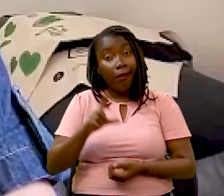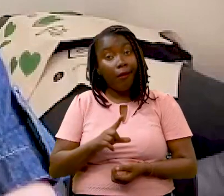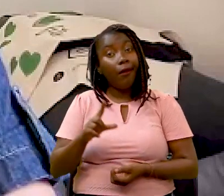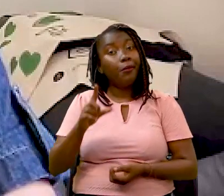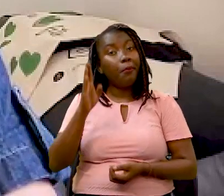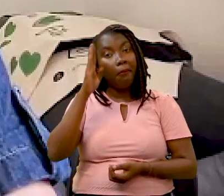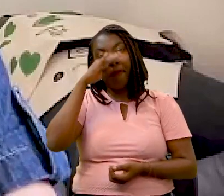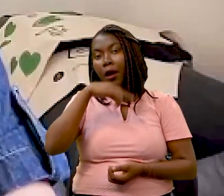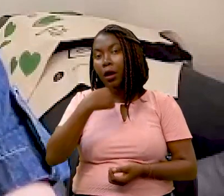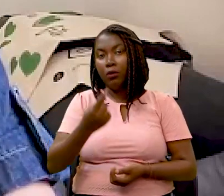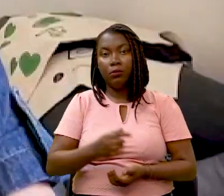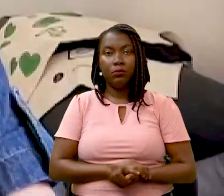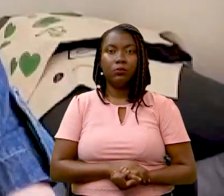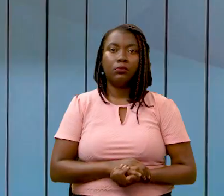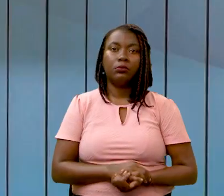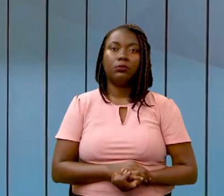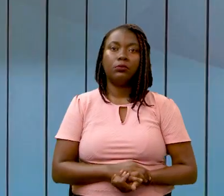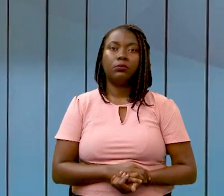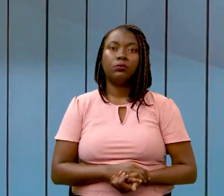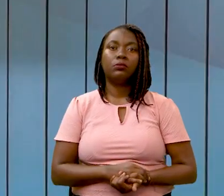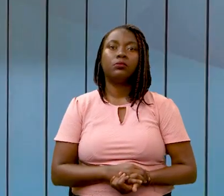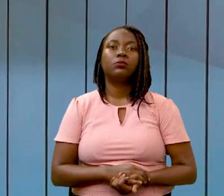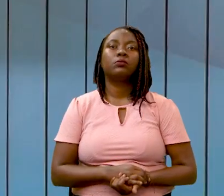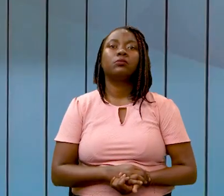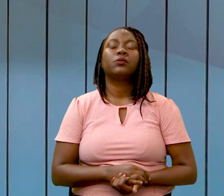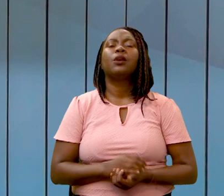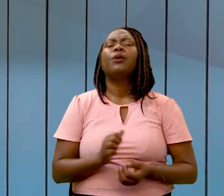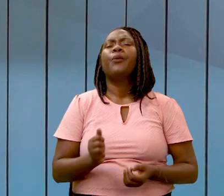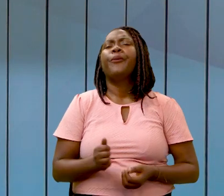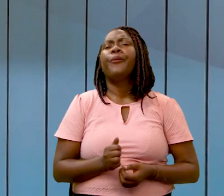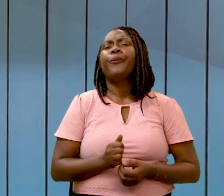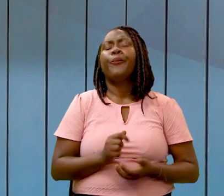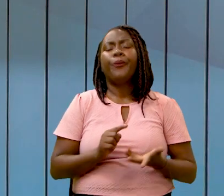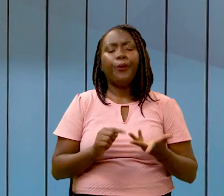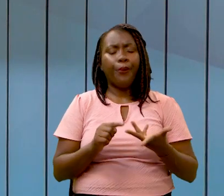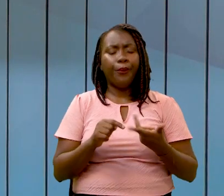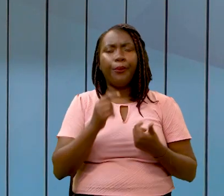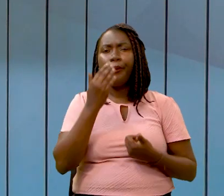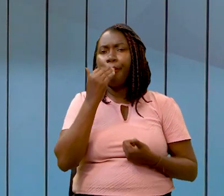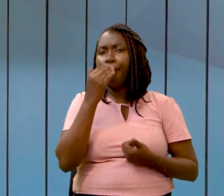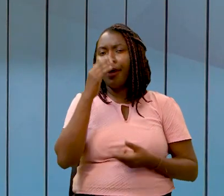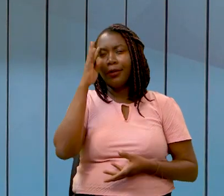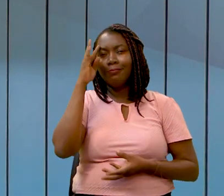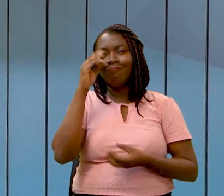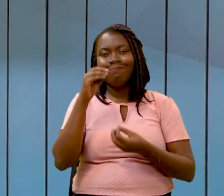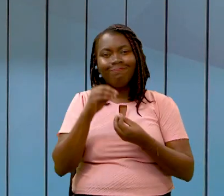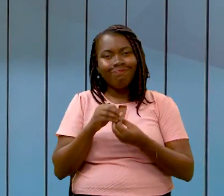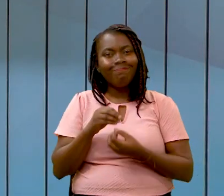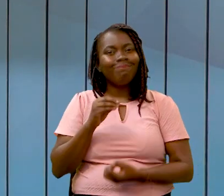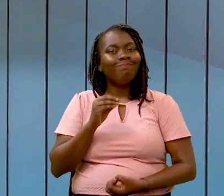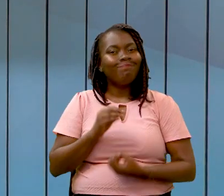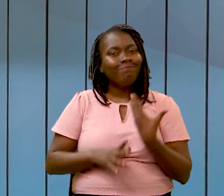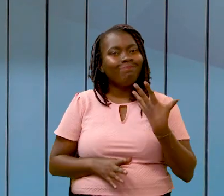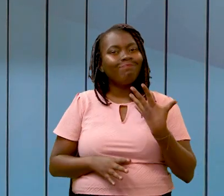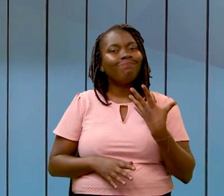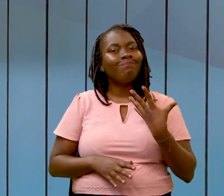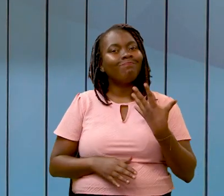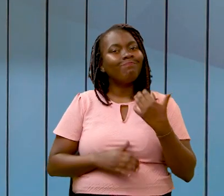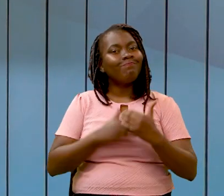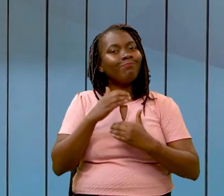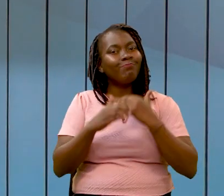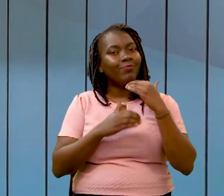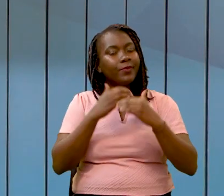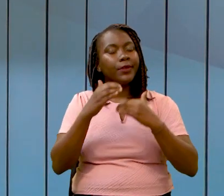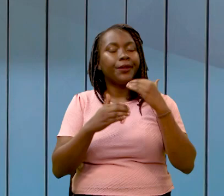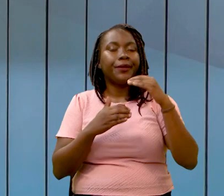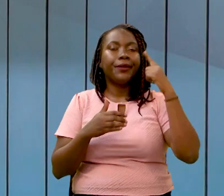mau funcionamento. E quais seriam os alimentos que são considerados gatilhos para desenvolver